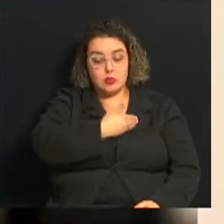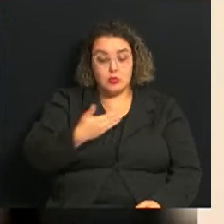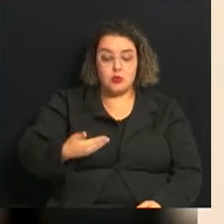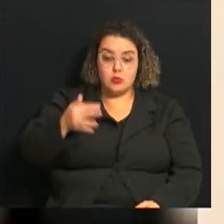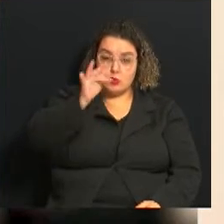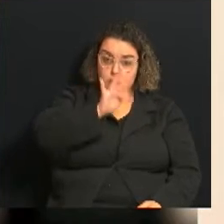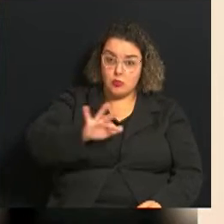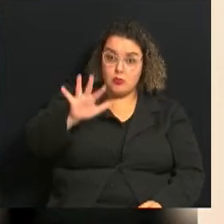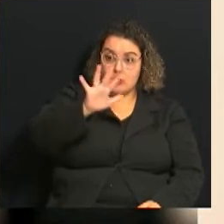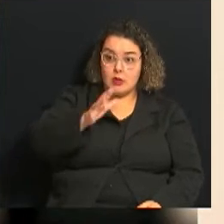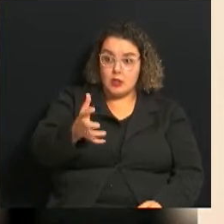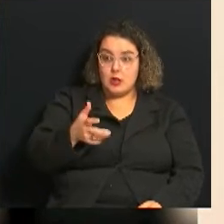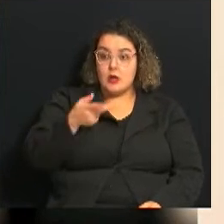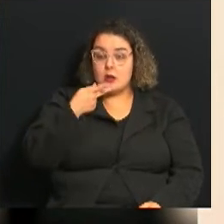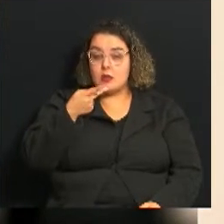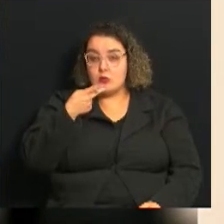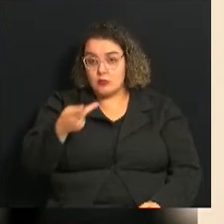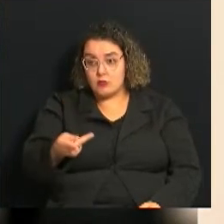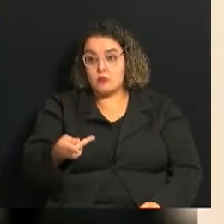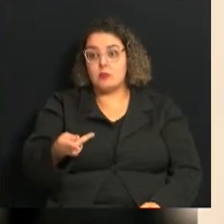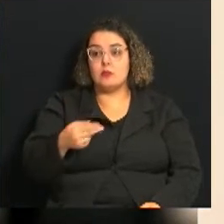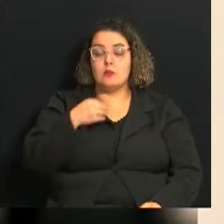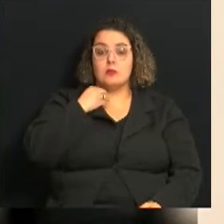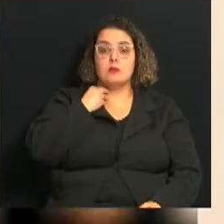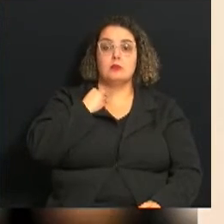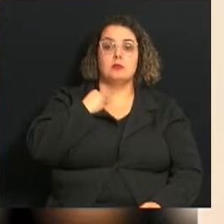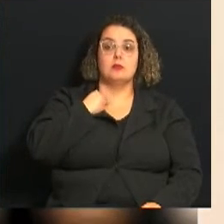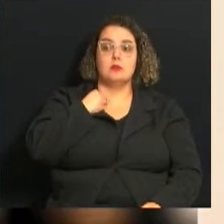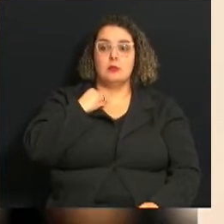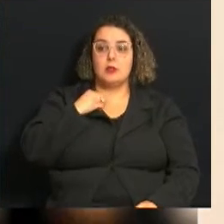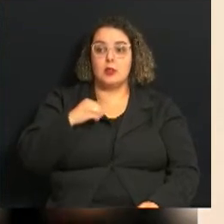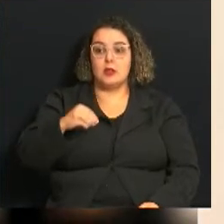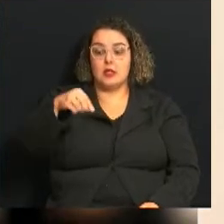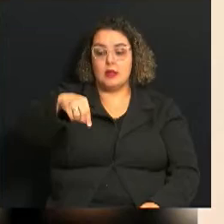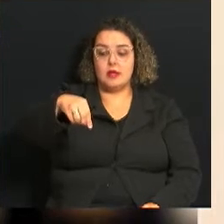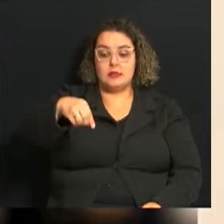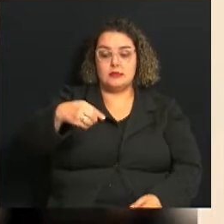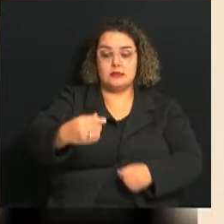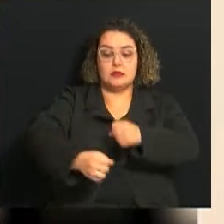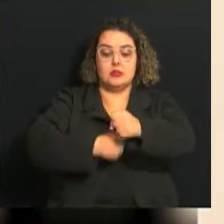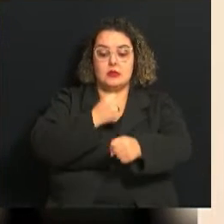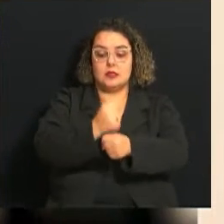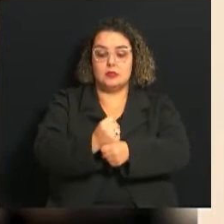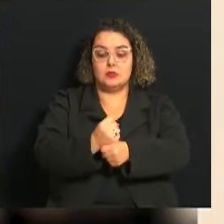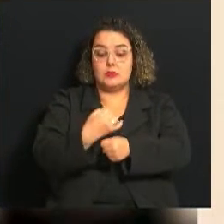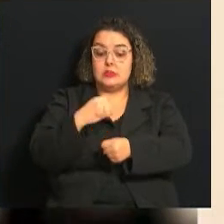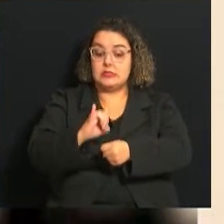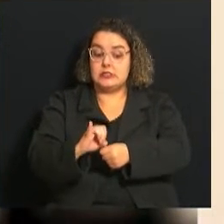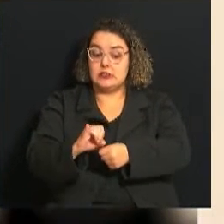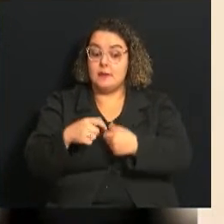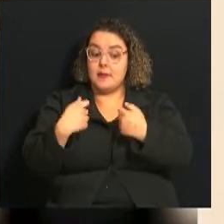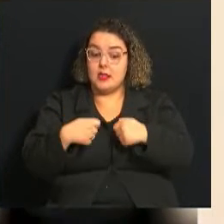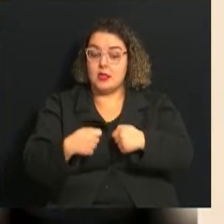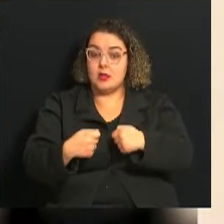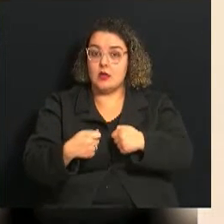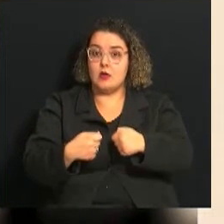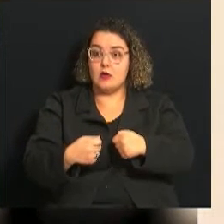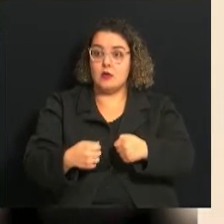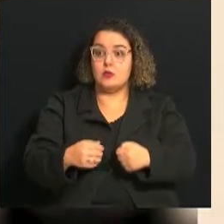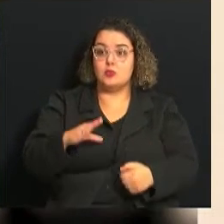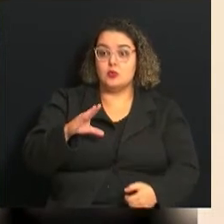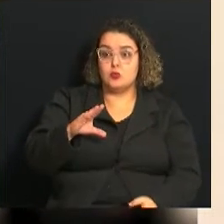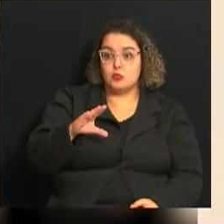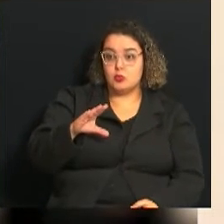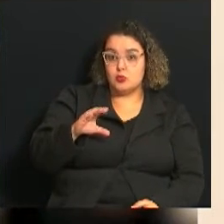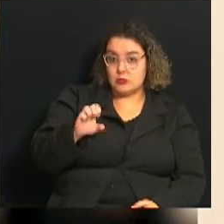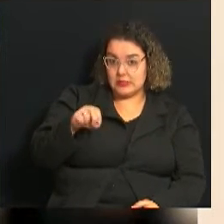também ressaltar, né, que esse ano a gente entrou no debate se deveria ser incluído ou não no censo a